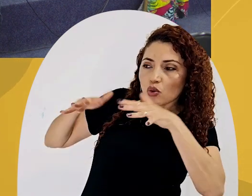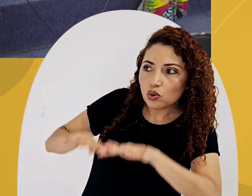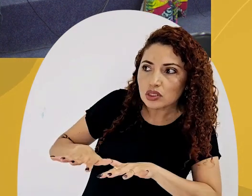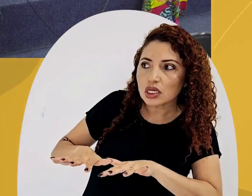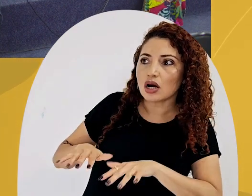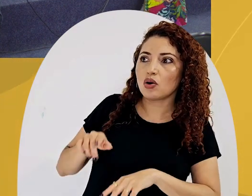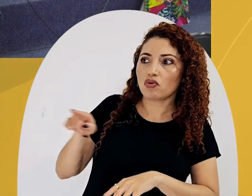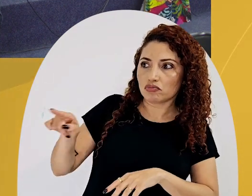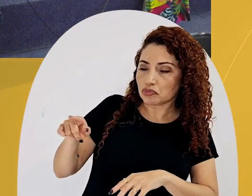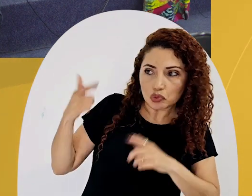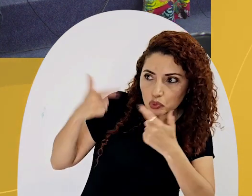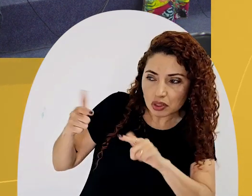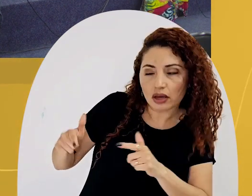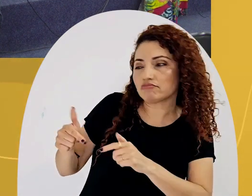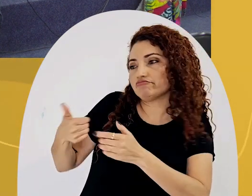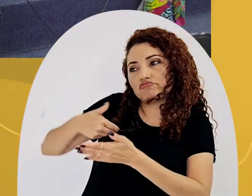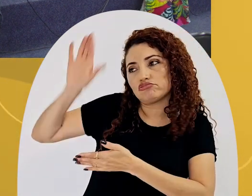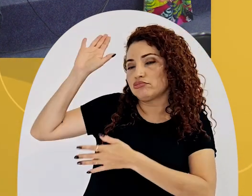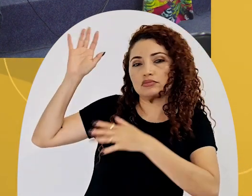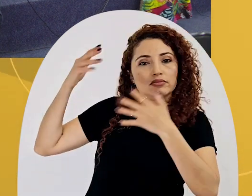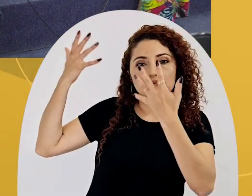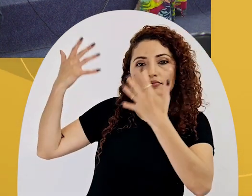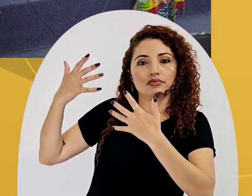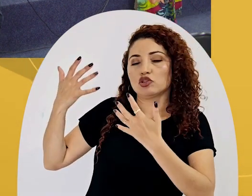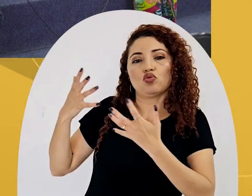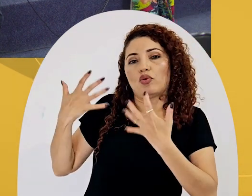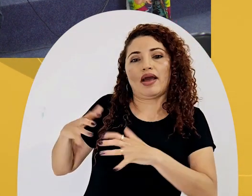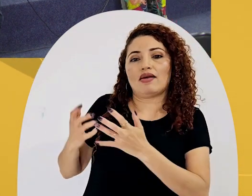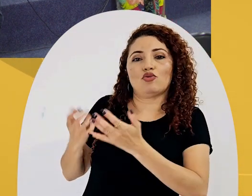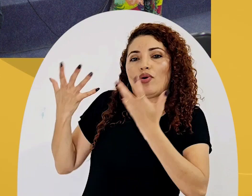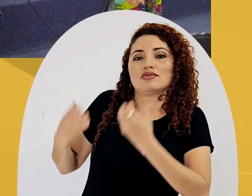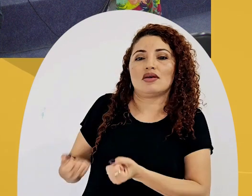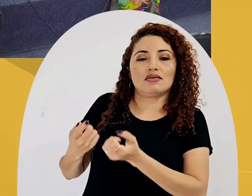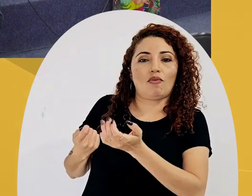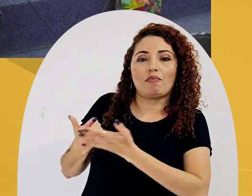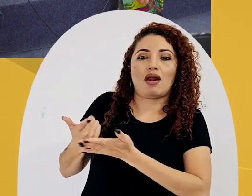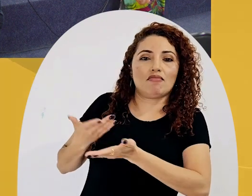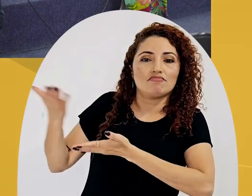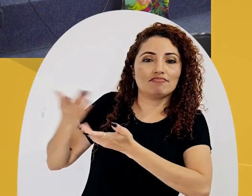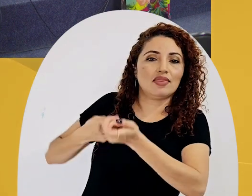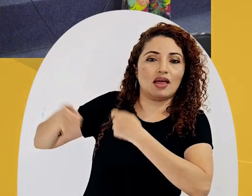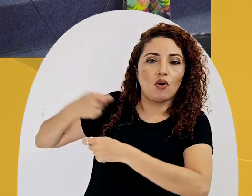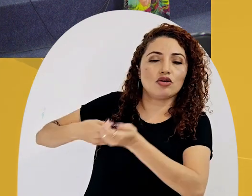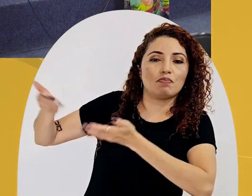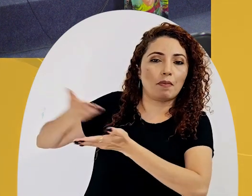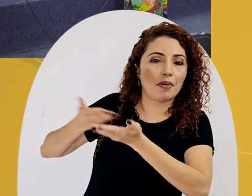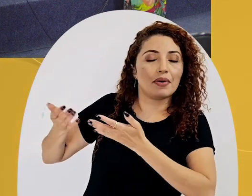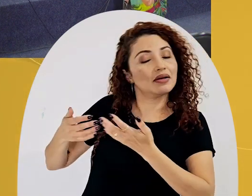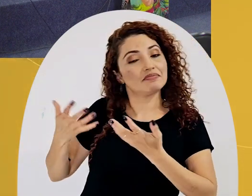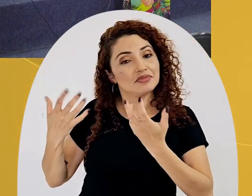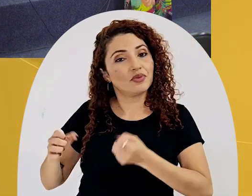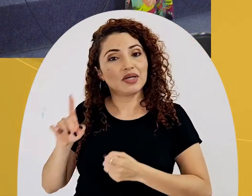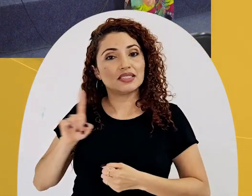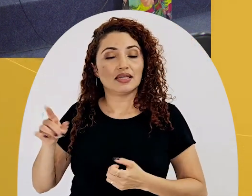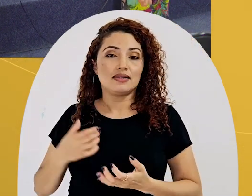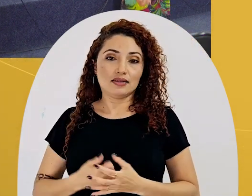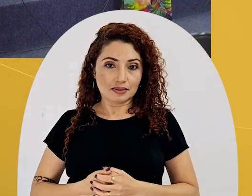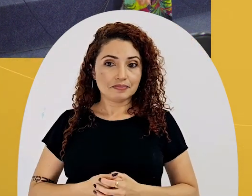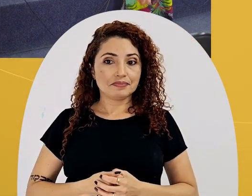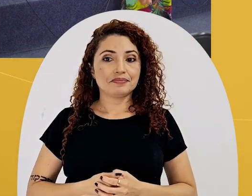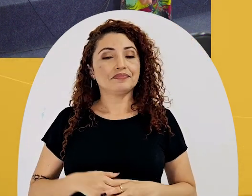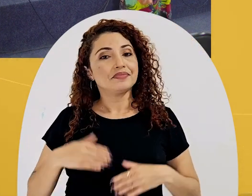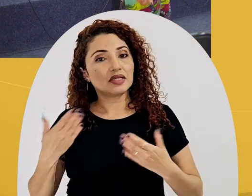tu não tiver, tu tá fora. E como isso é um movimento de mercado, e tem sido cada vez mais